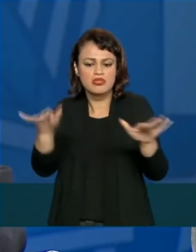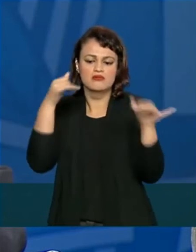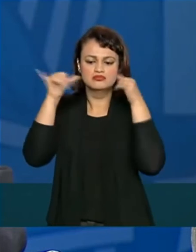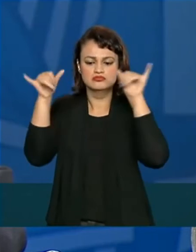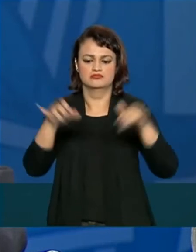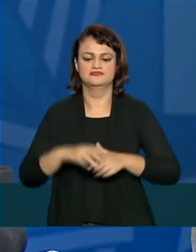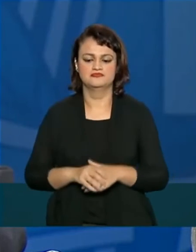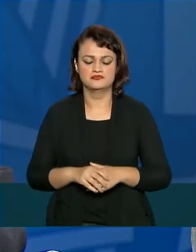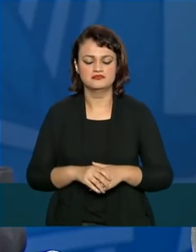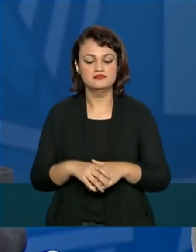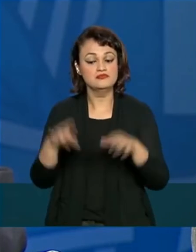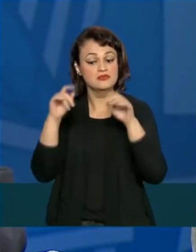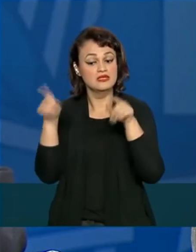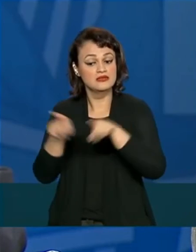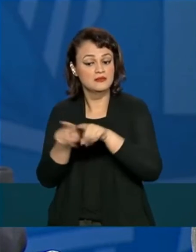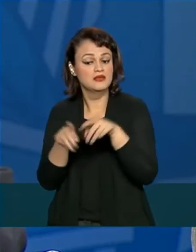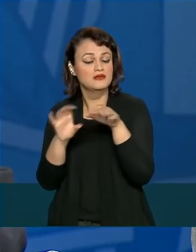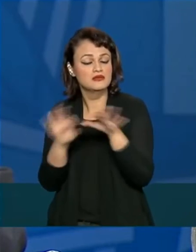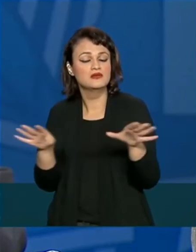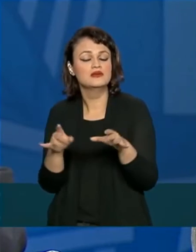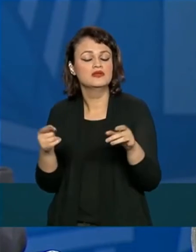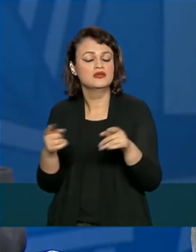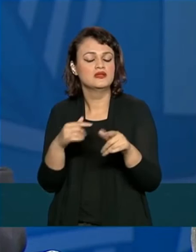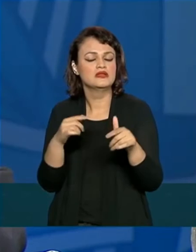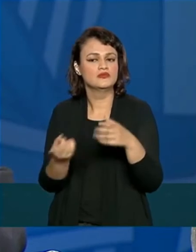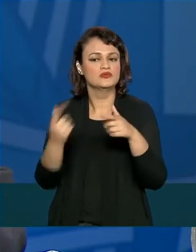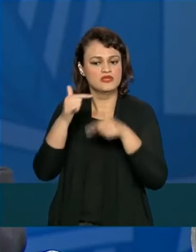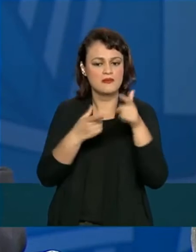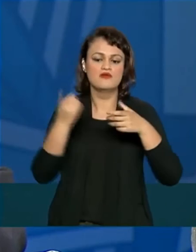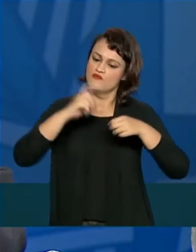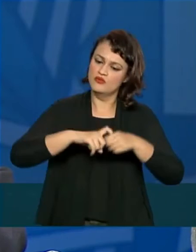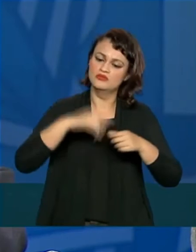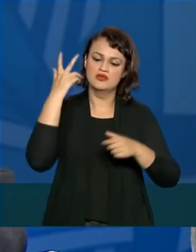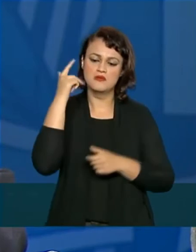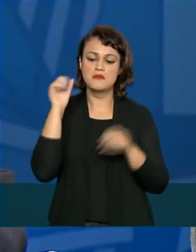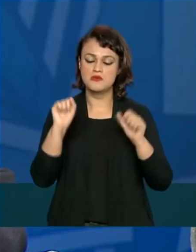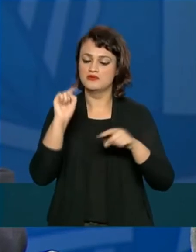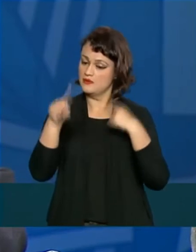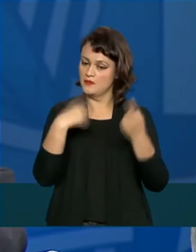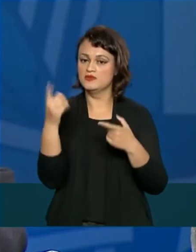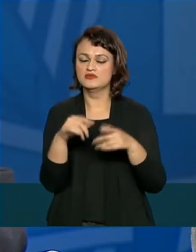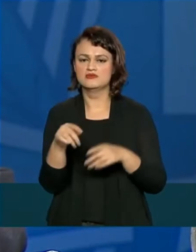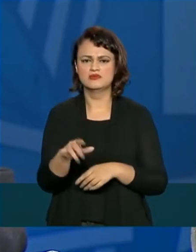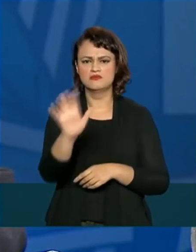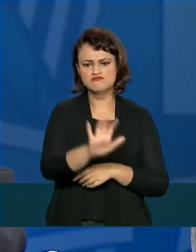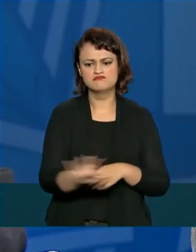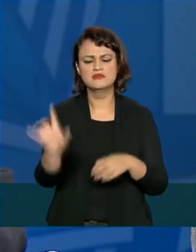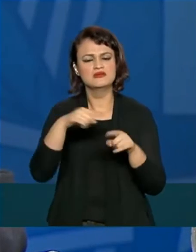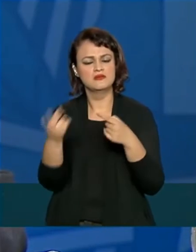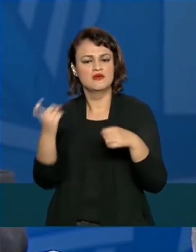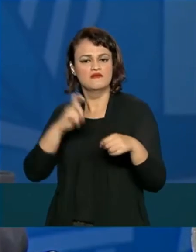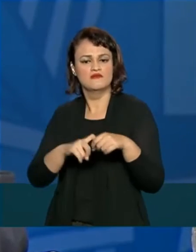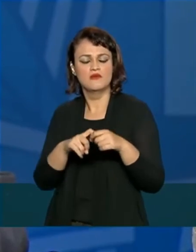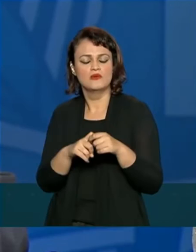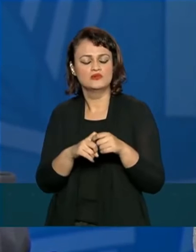Covid-19, permitindo também a retomada gradual das atividades desenvolvidas pelos vários setores e o retorno